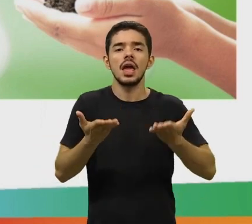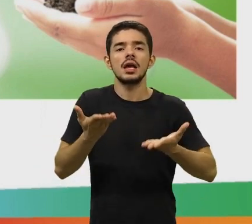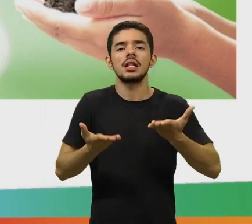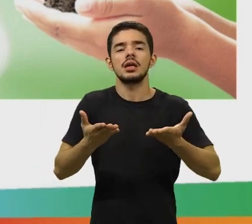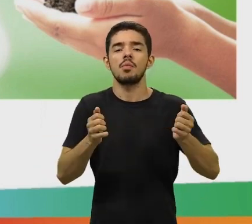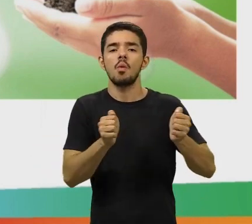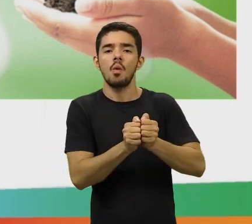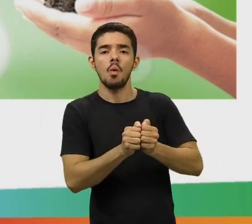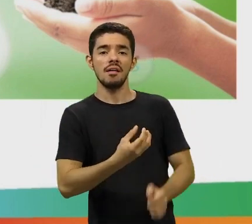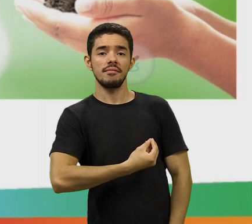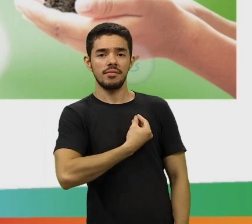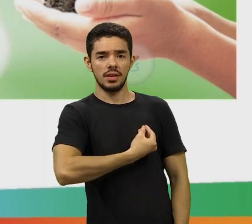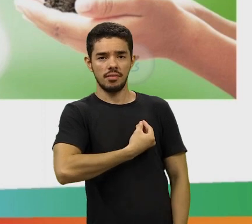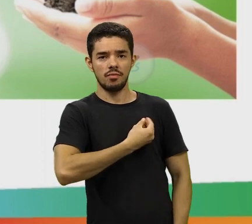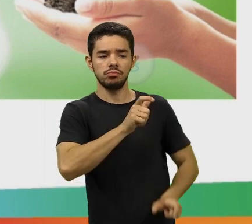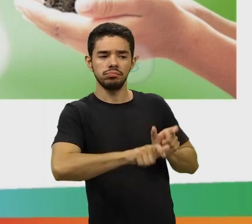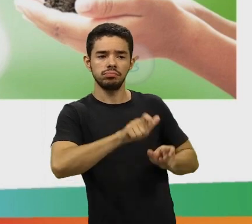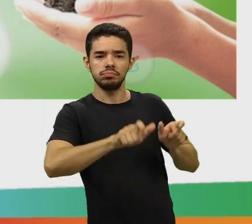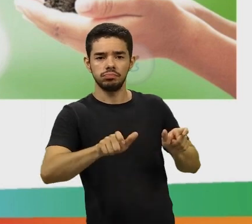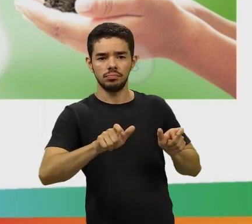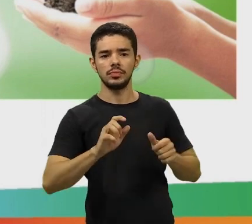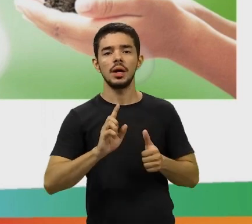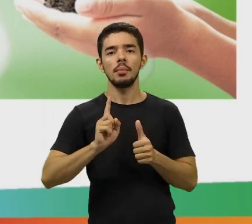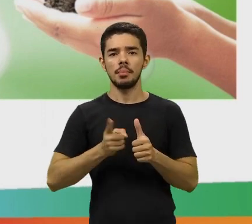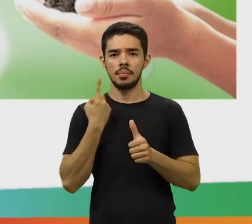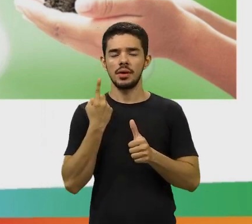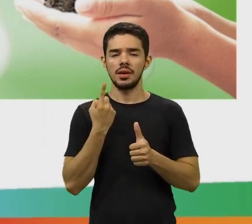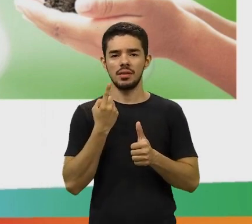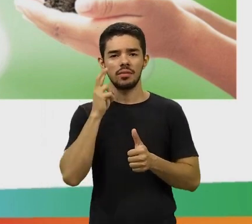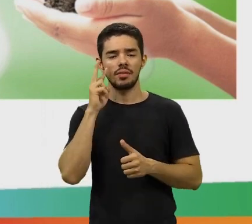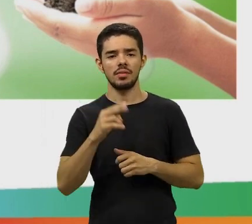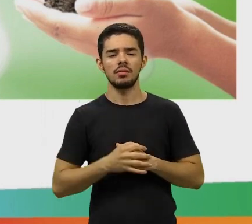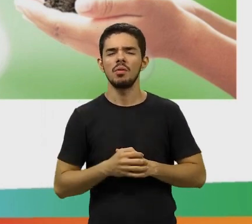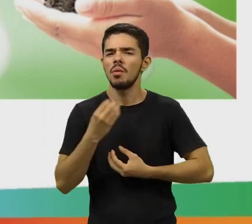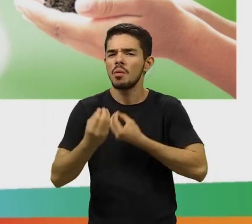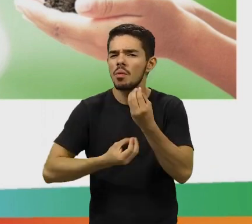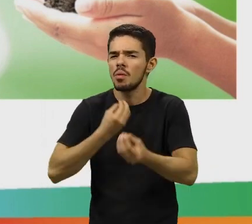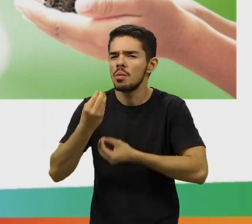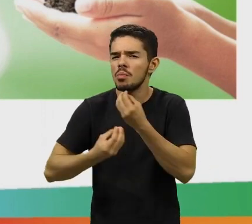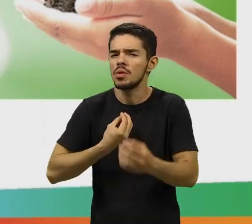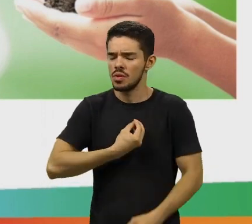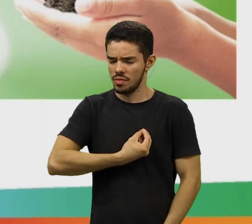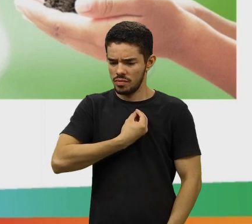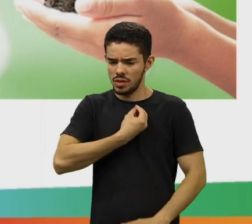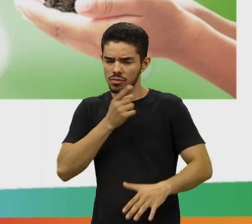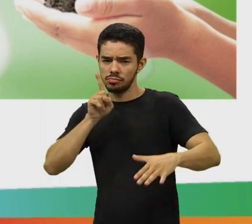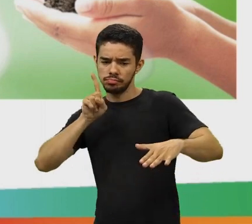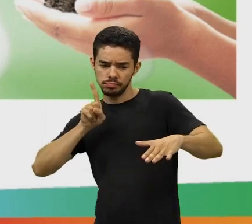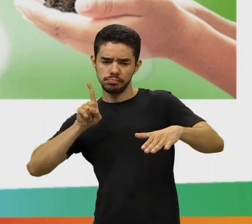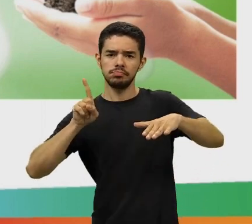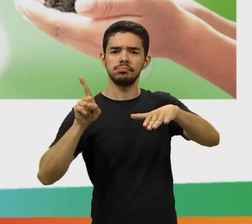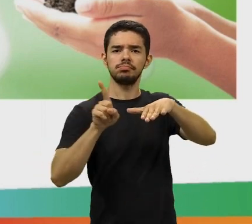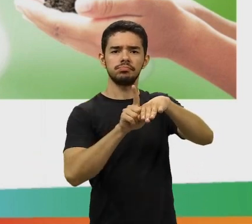Então, esse é o primeiro ponto, o primeiro tópico que nós vamos ver hoje. Como é que o ser vivo ele está inserido